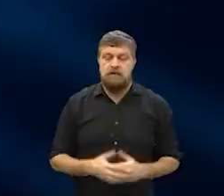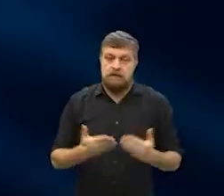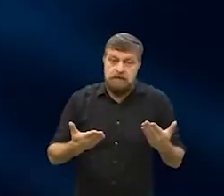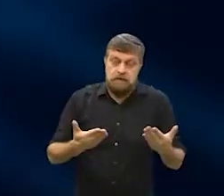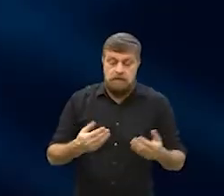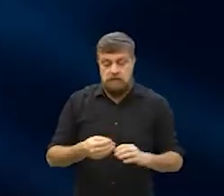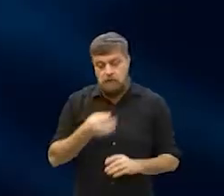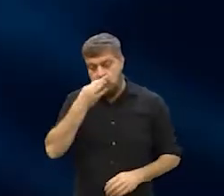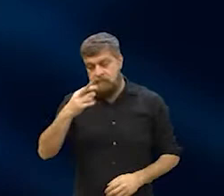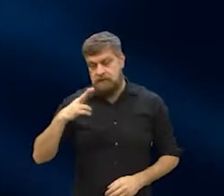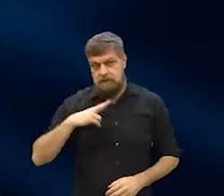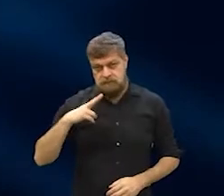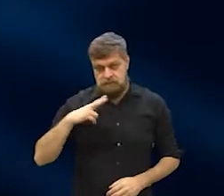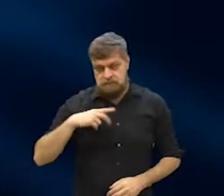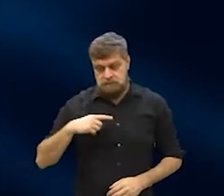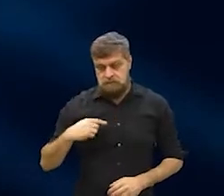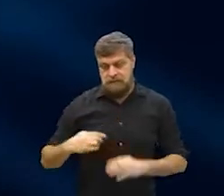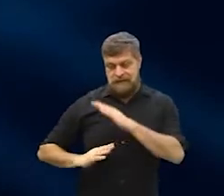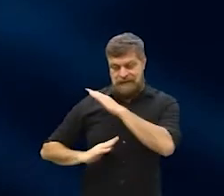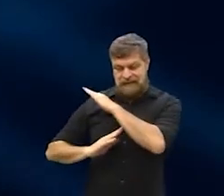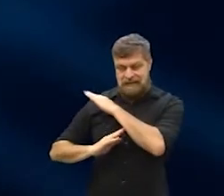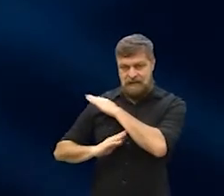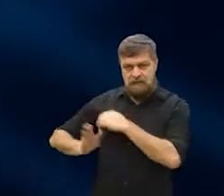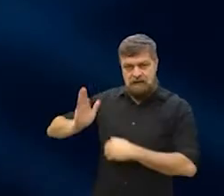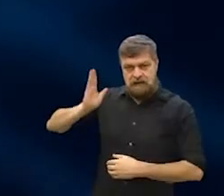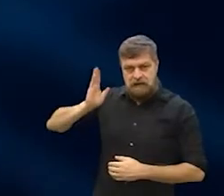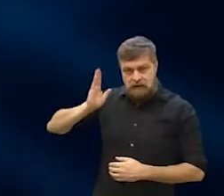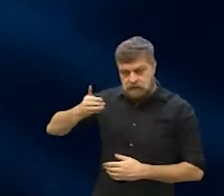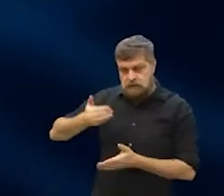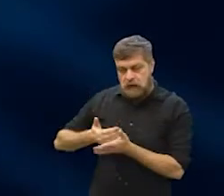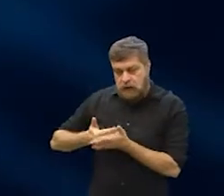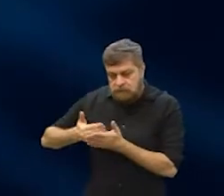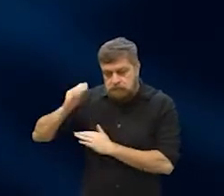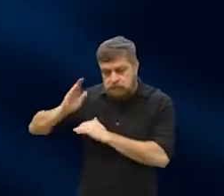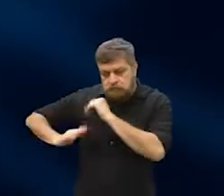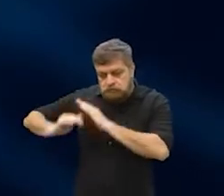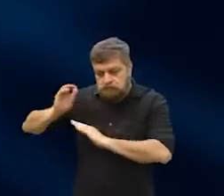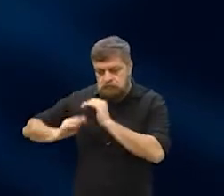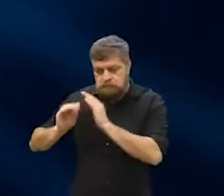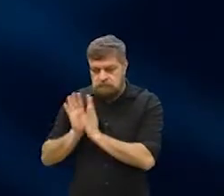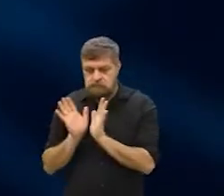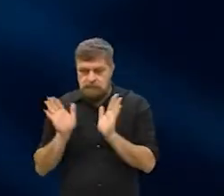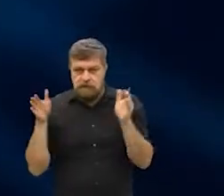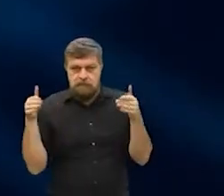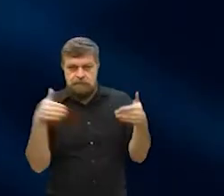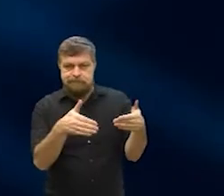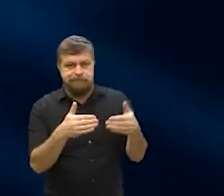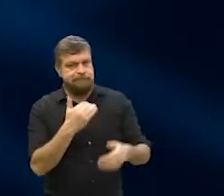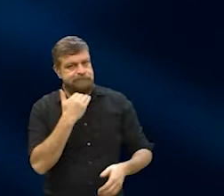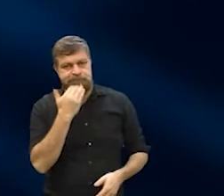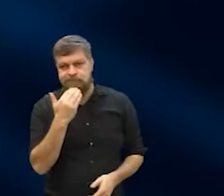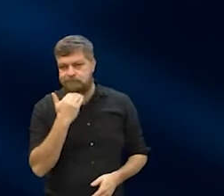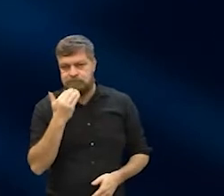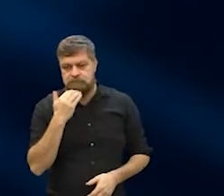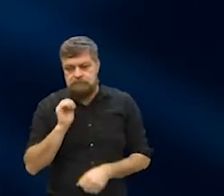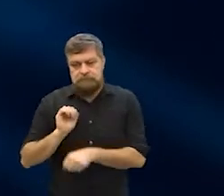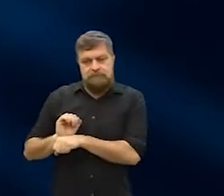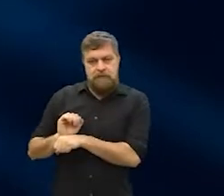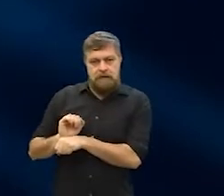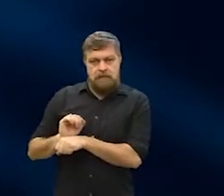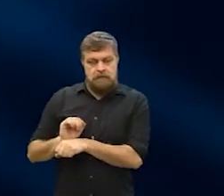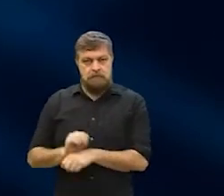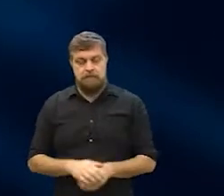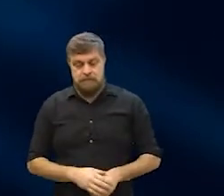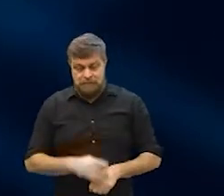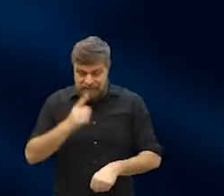gênero tão entendo como a casa já tomou iniciativas nessa direção e não conseguiu